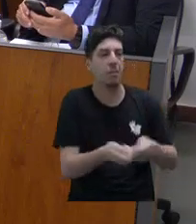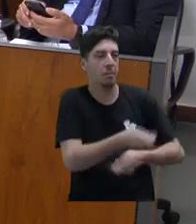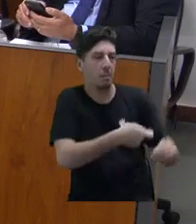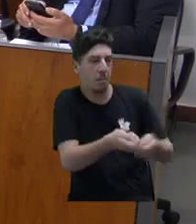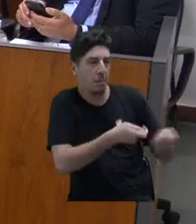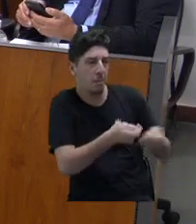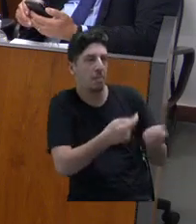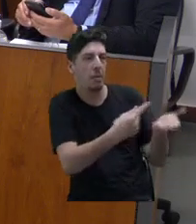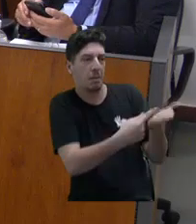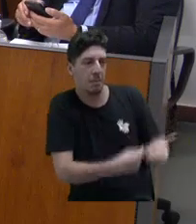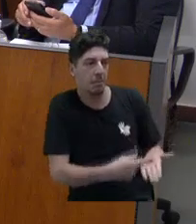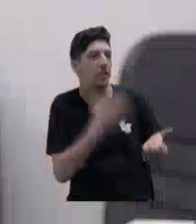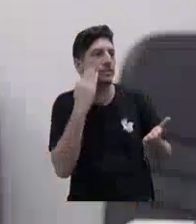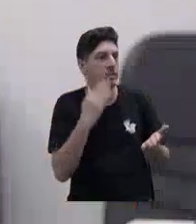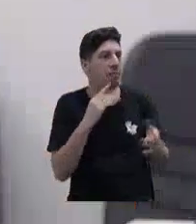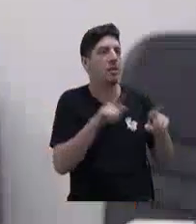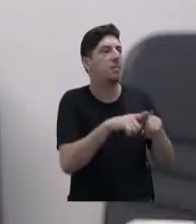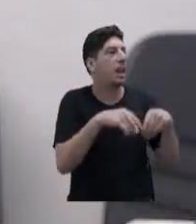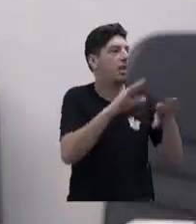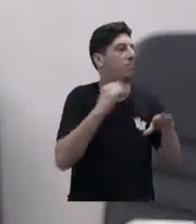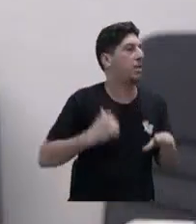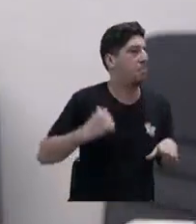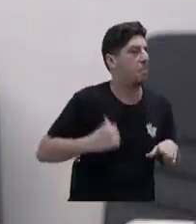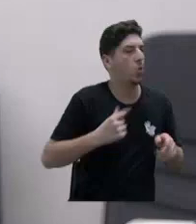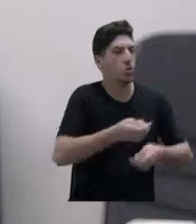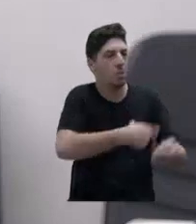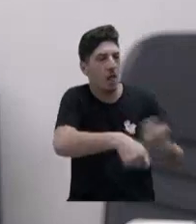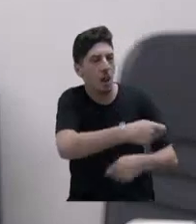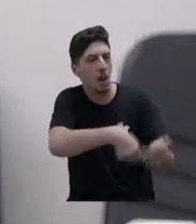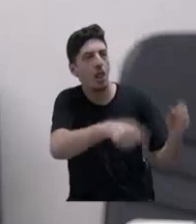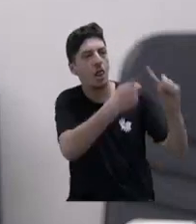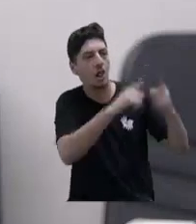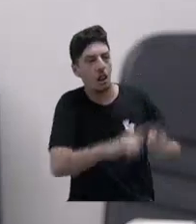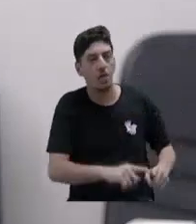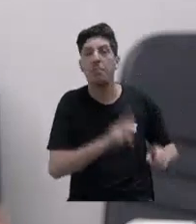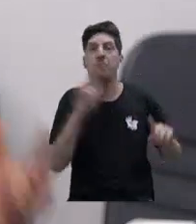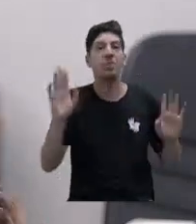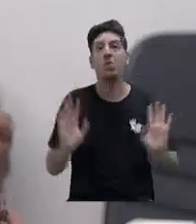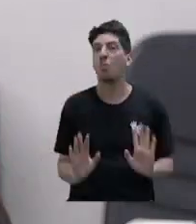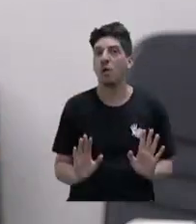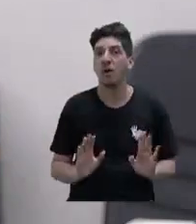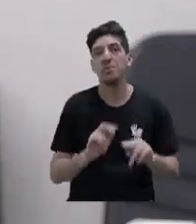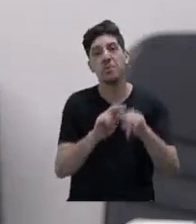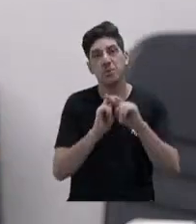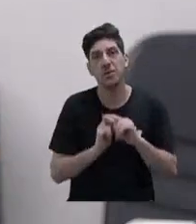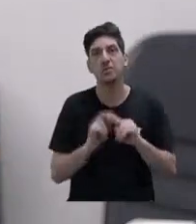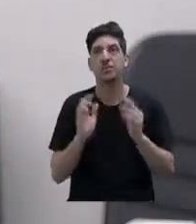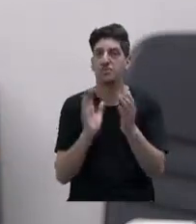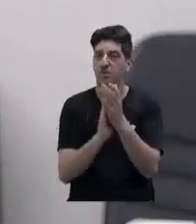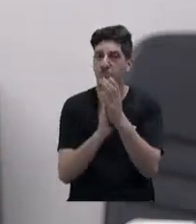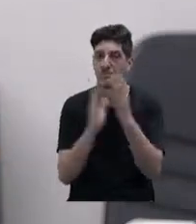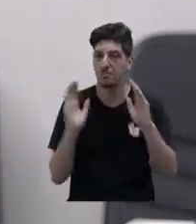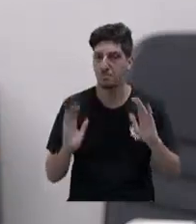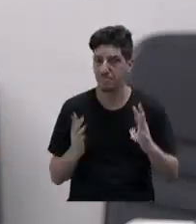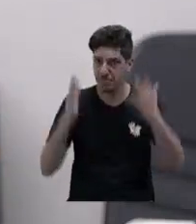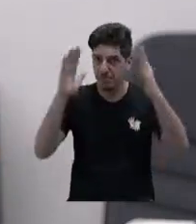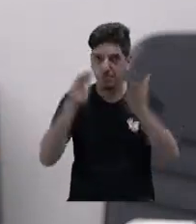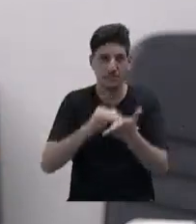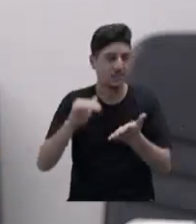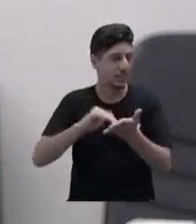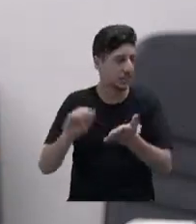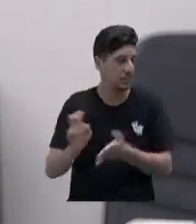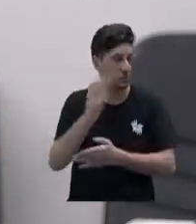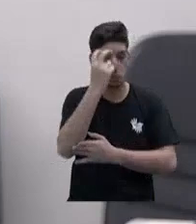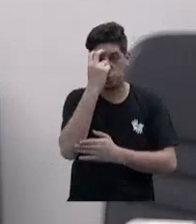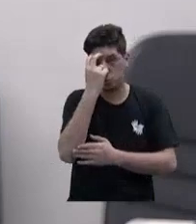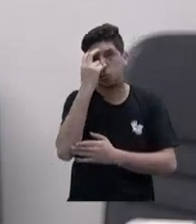negociável, ir para a Bolsa de Valores, não é disso. Então, por isso, eu quero parabenizar, e aí voltar, parabenizar a Secretaria de